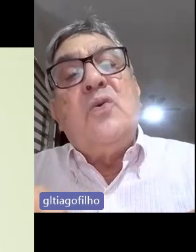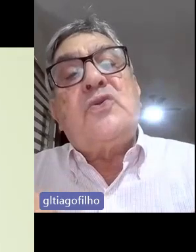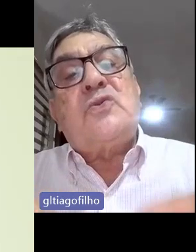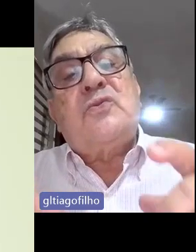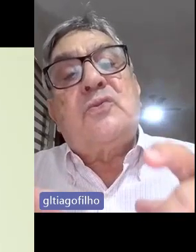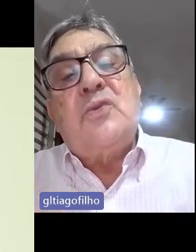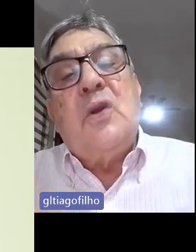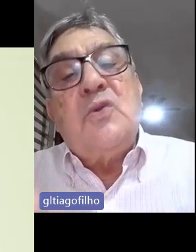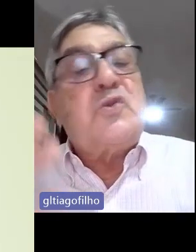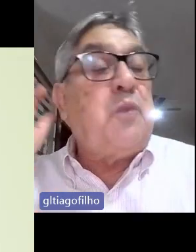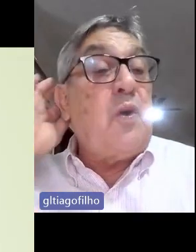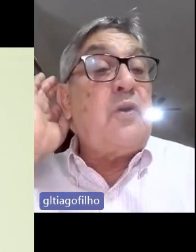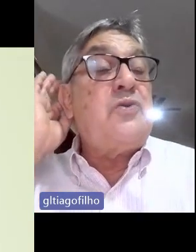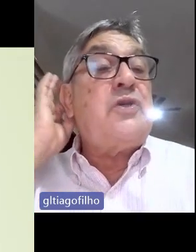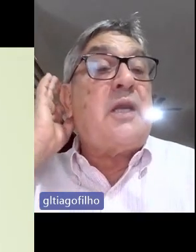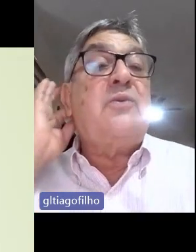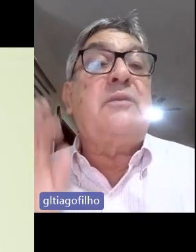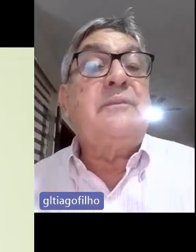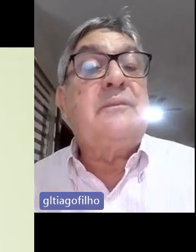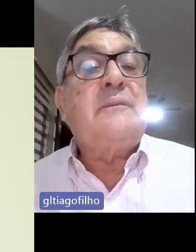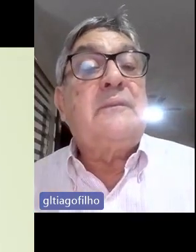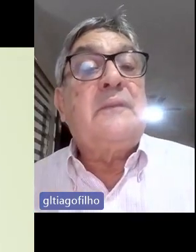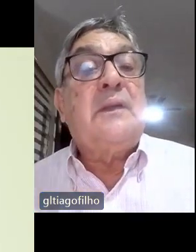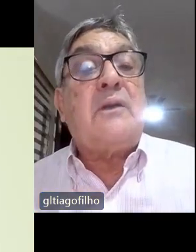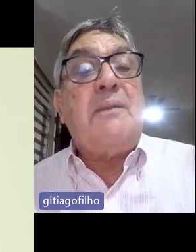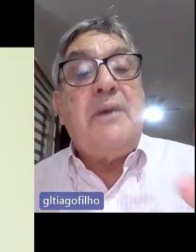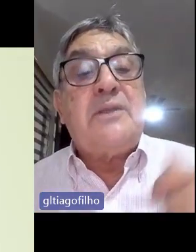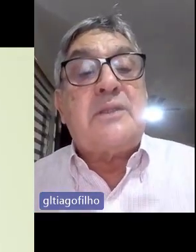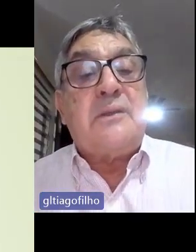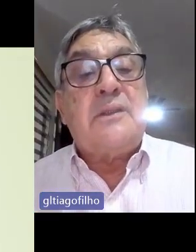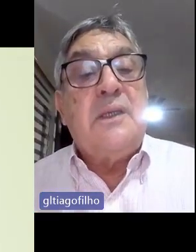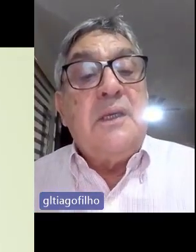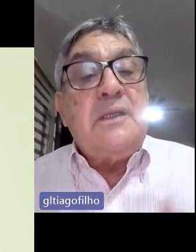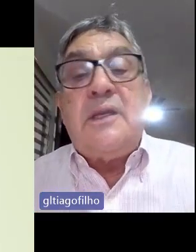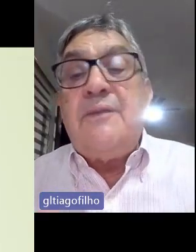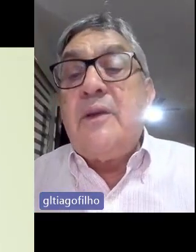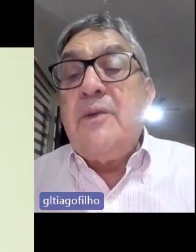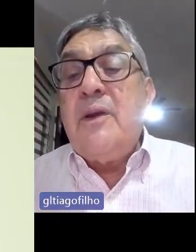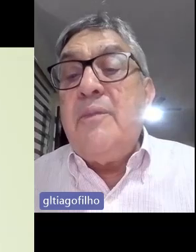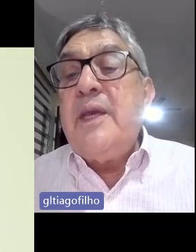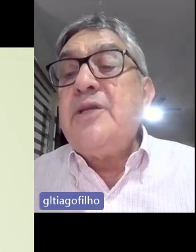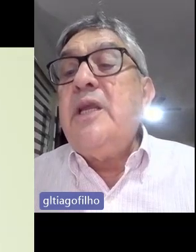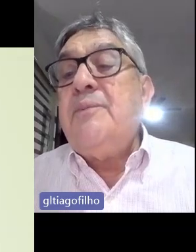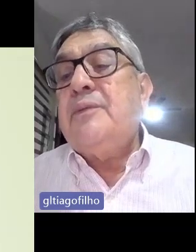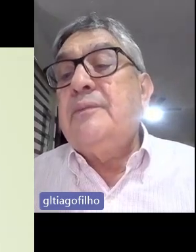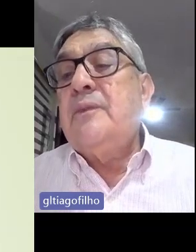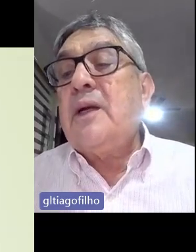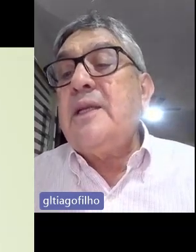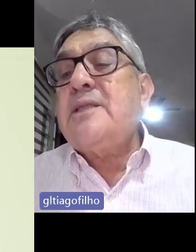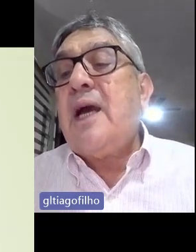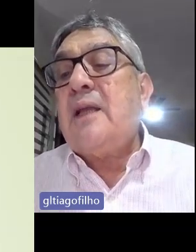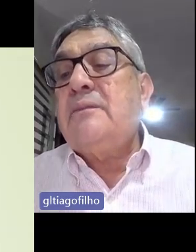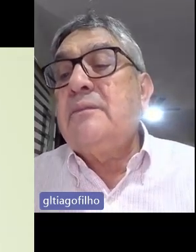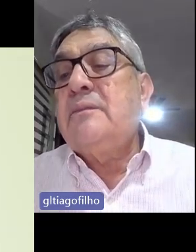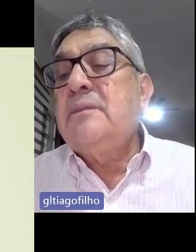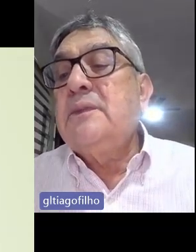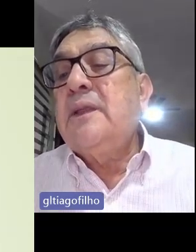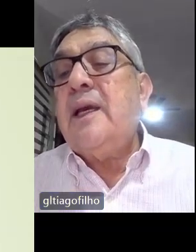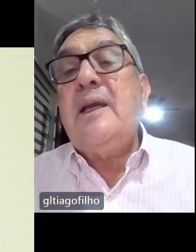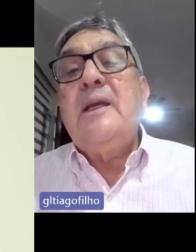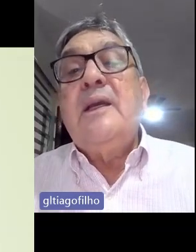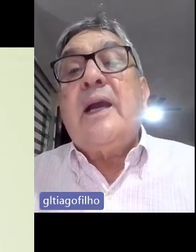magnetizar os polos do gerador. Olha o tamanho desse negócio. Você vê que é um ambiente limpo,